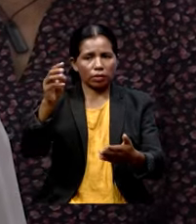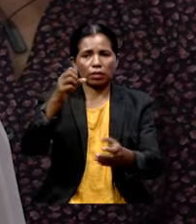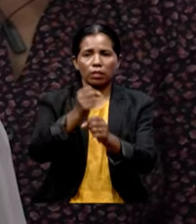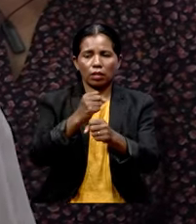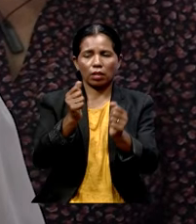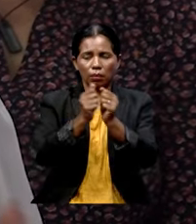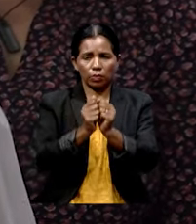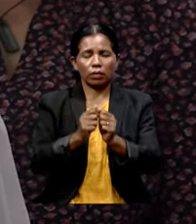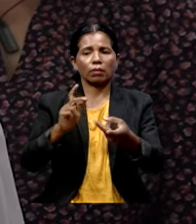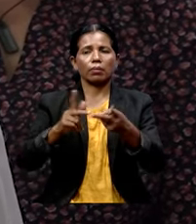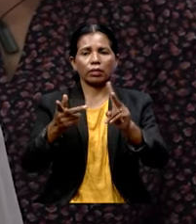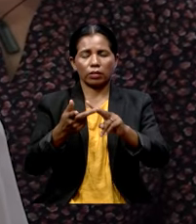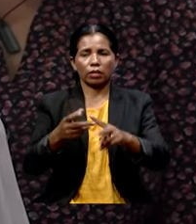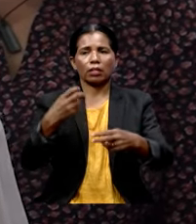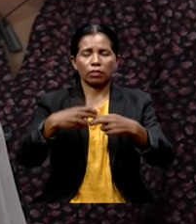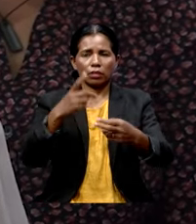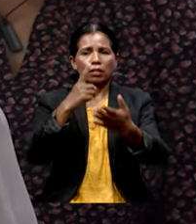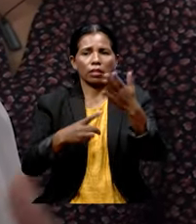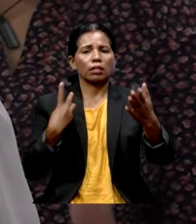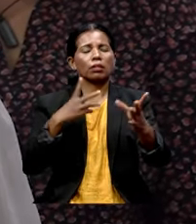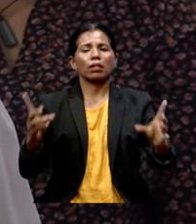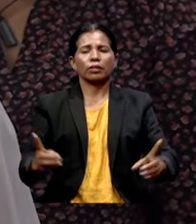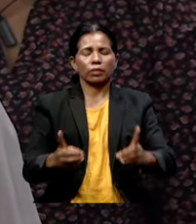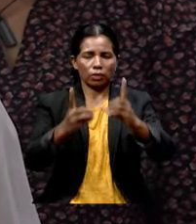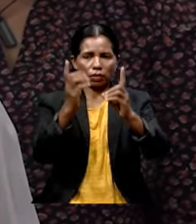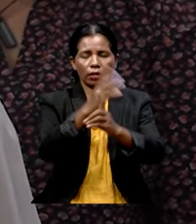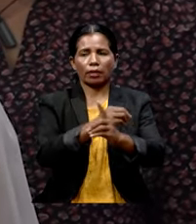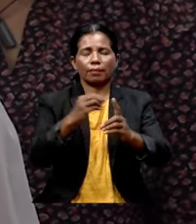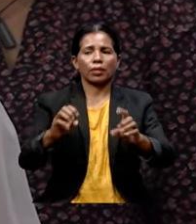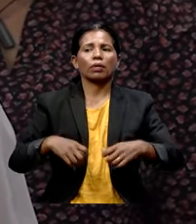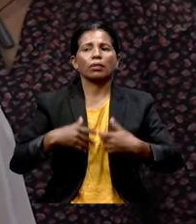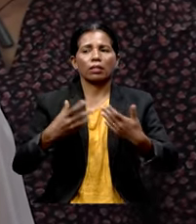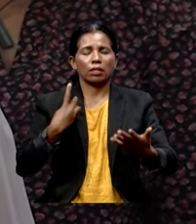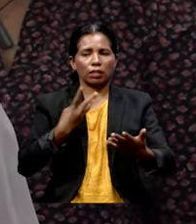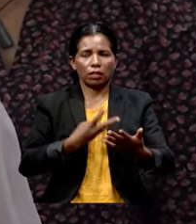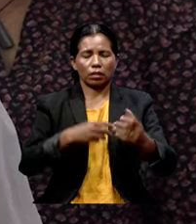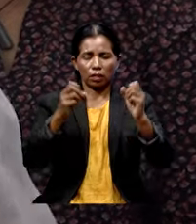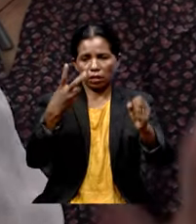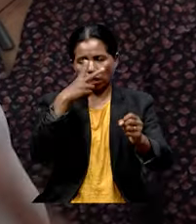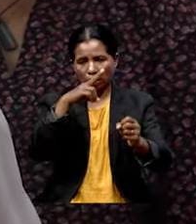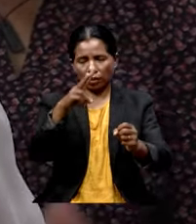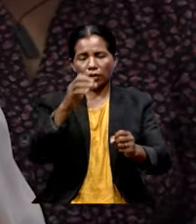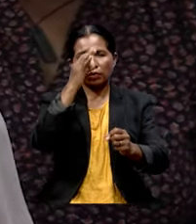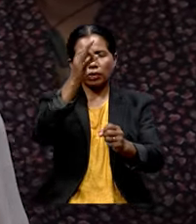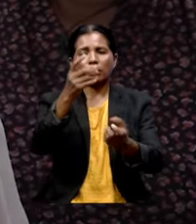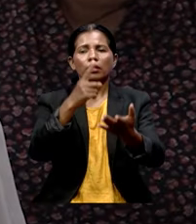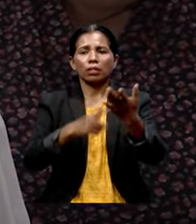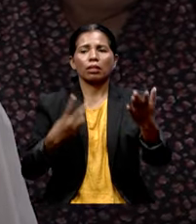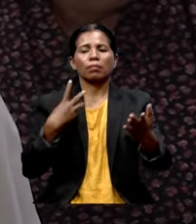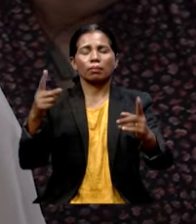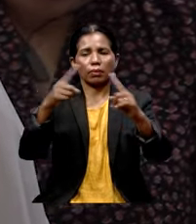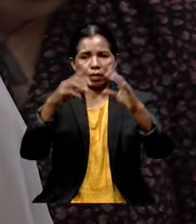com parceiro Sira, desafio saída que está enfrenta, nunemos maneiras o ensama itatu resolve e futuro saída para a